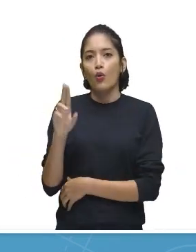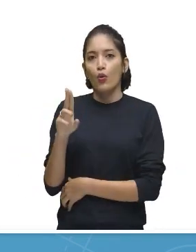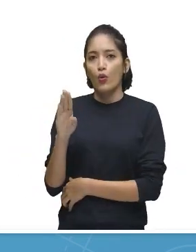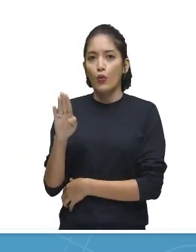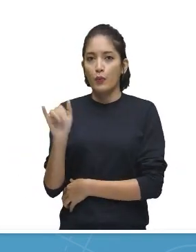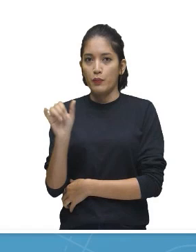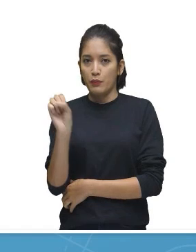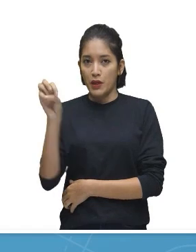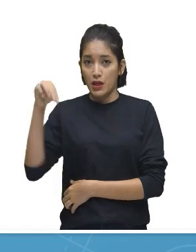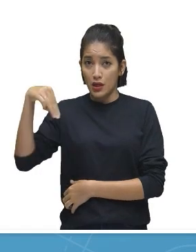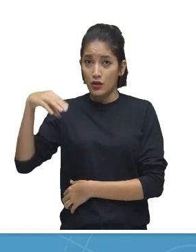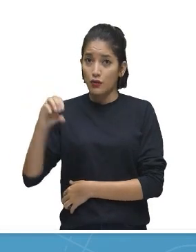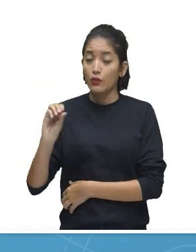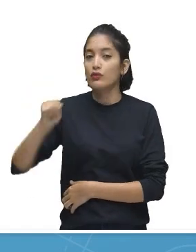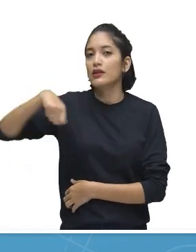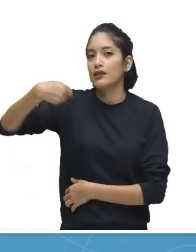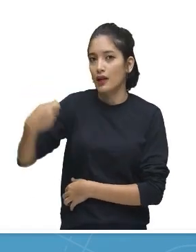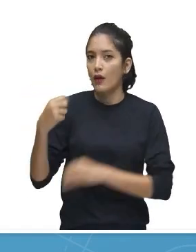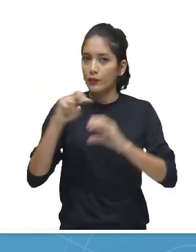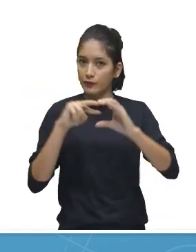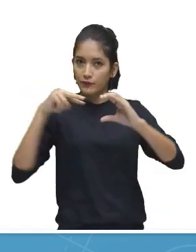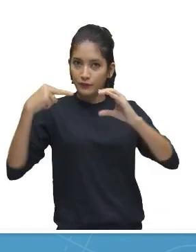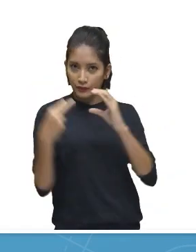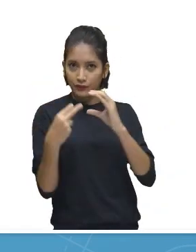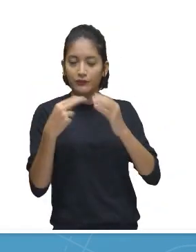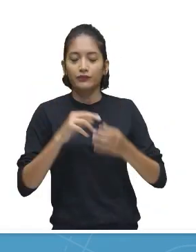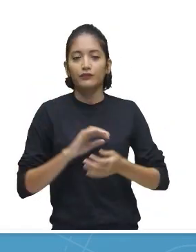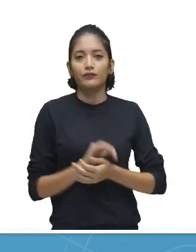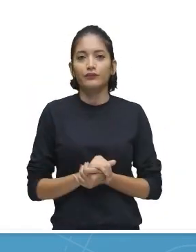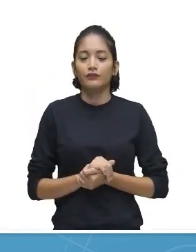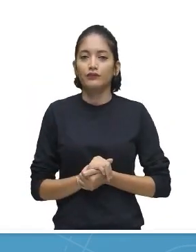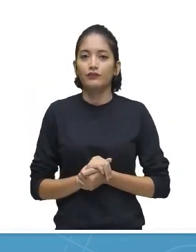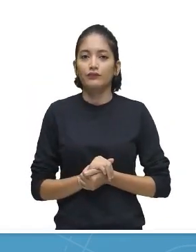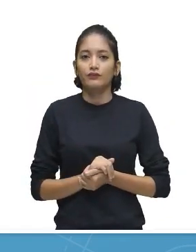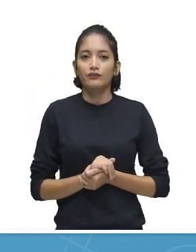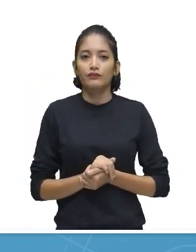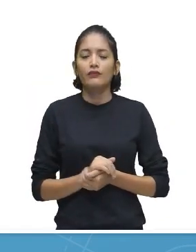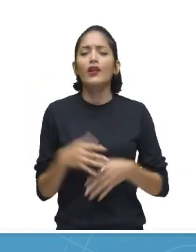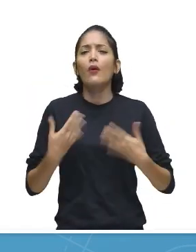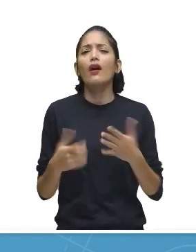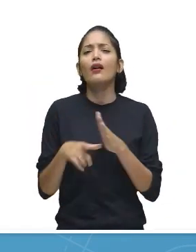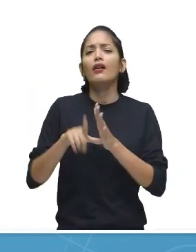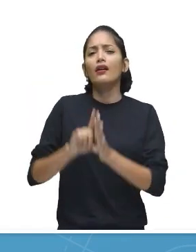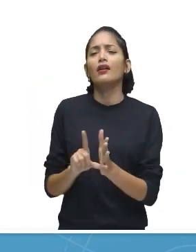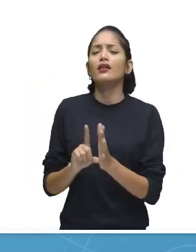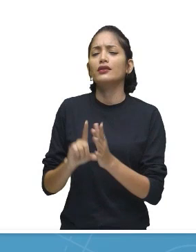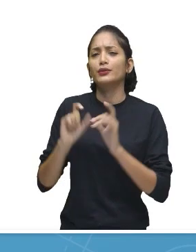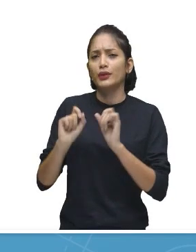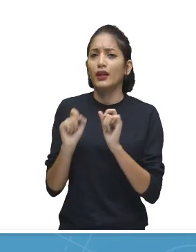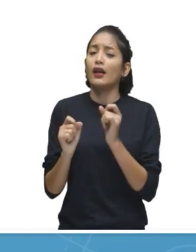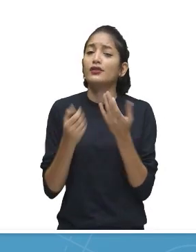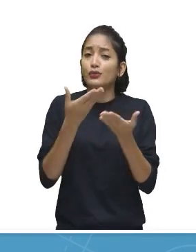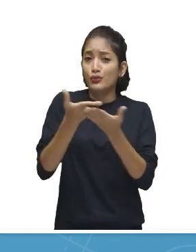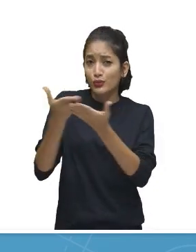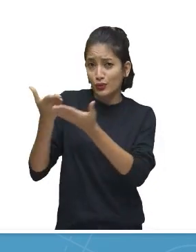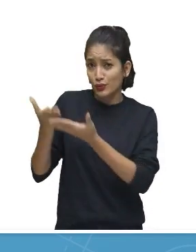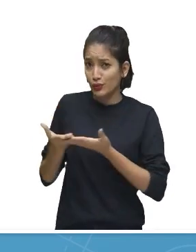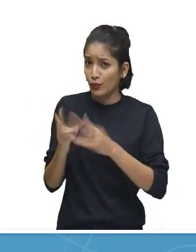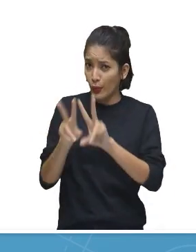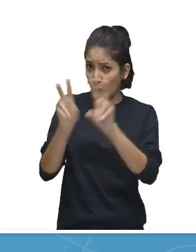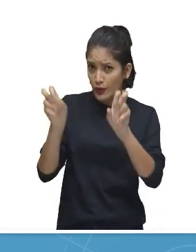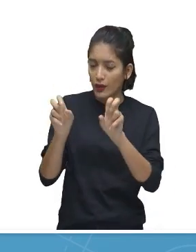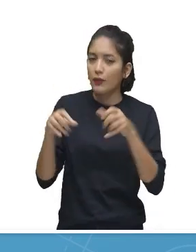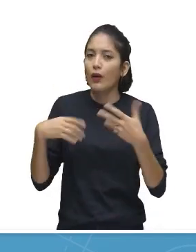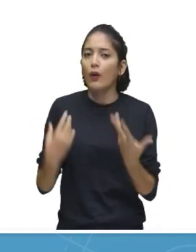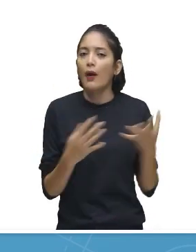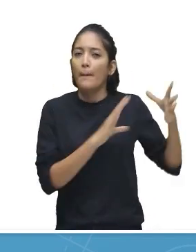Então, antes de iniciarmos a aula, nós vamos vamos comentar um pouco como estava o